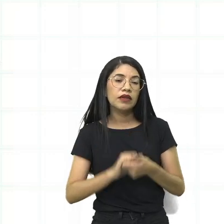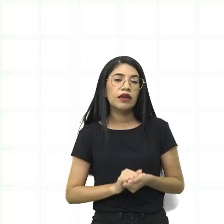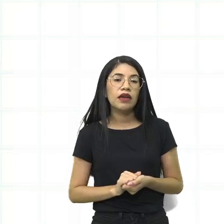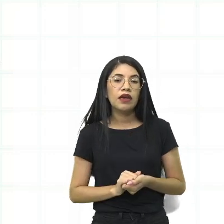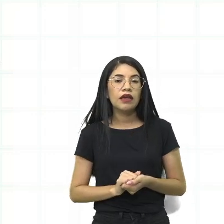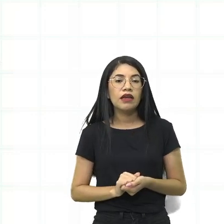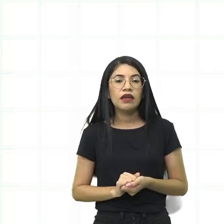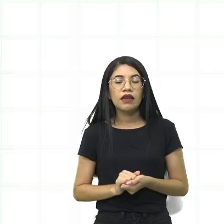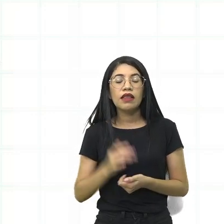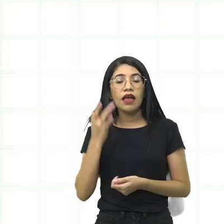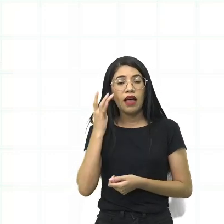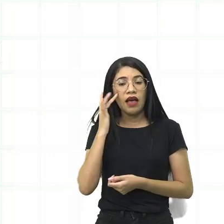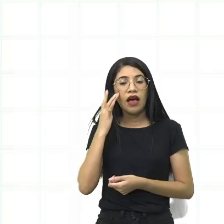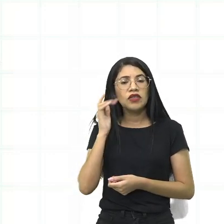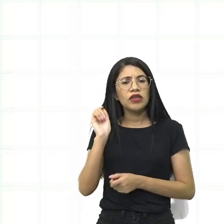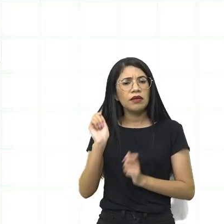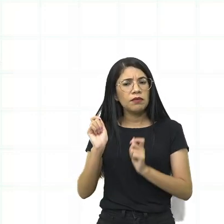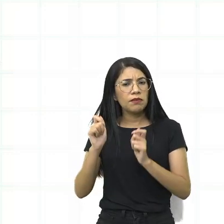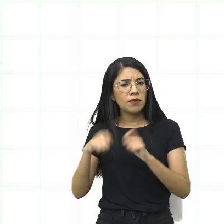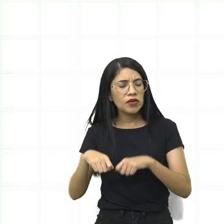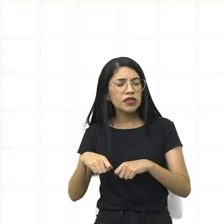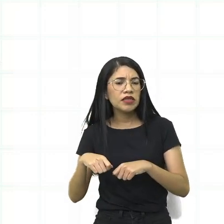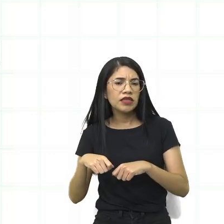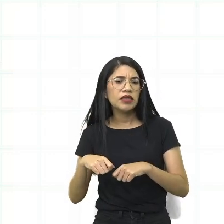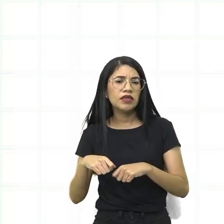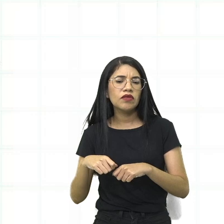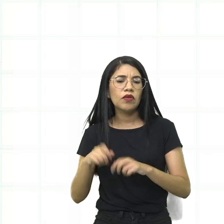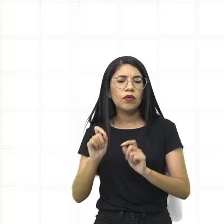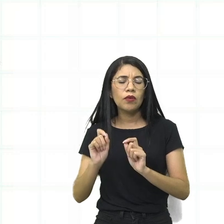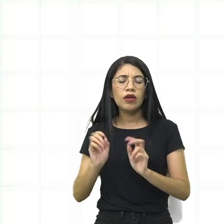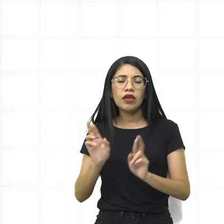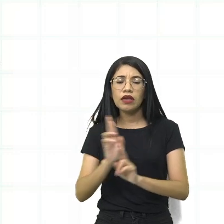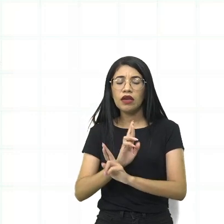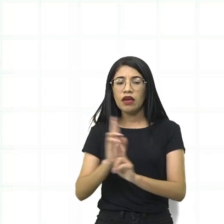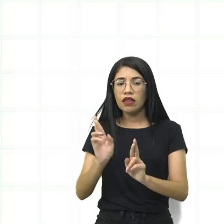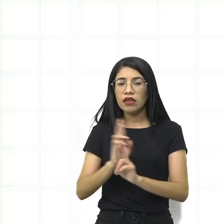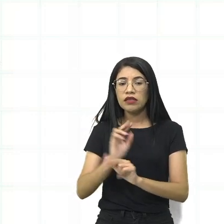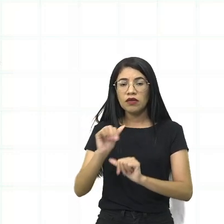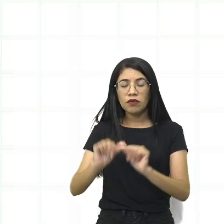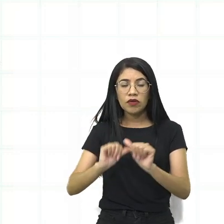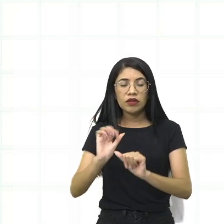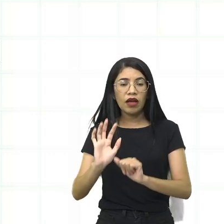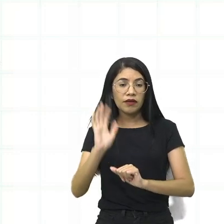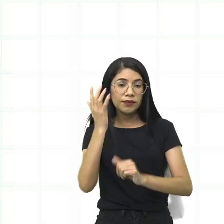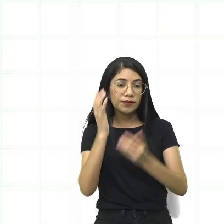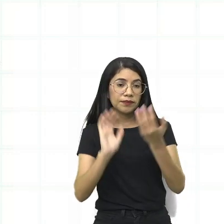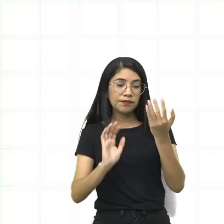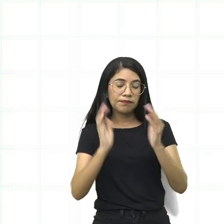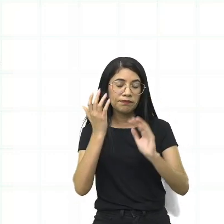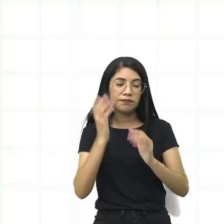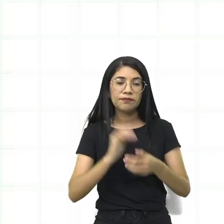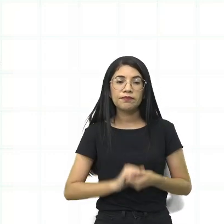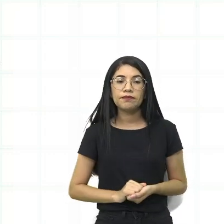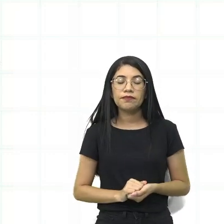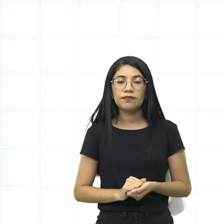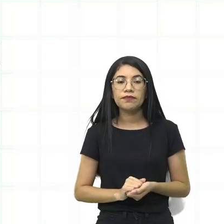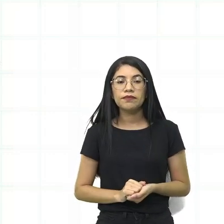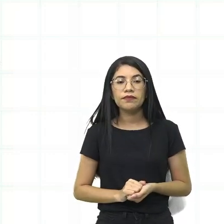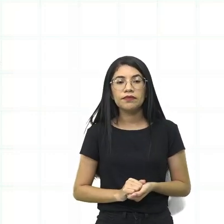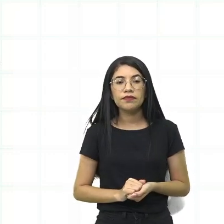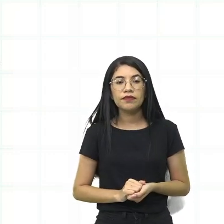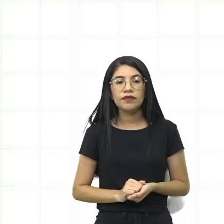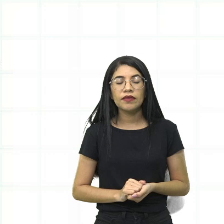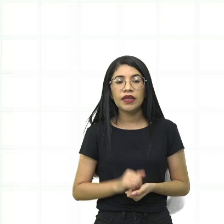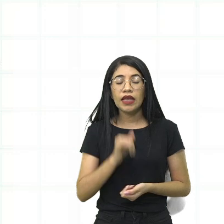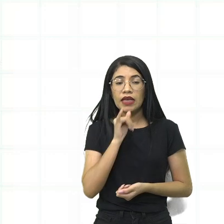realmente isso aqui está fazendo relação com as nossas mudanças climáticas, né? É tanto que ele faz aqui